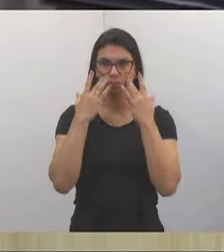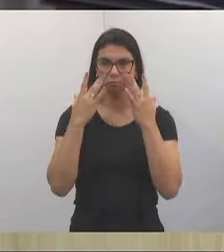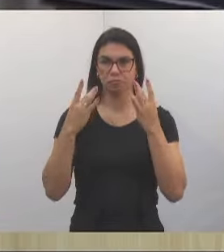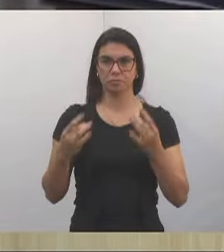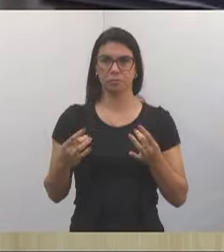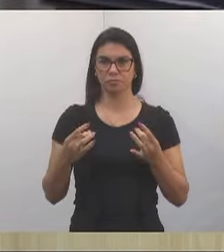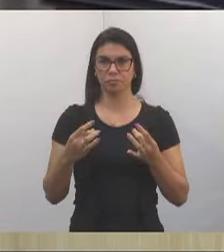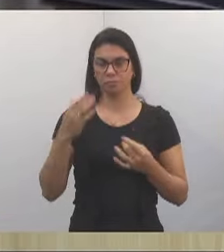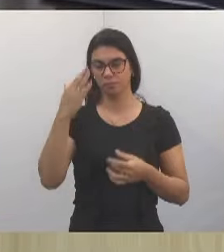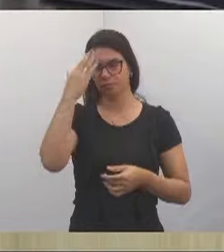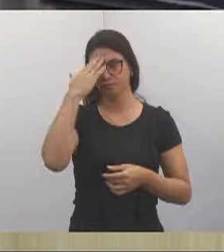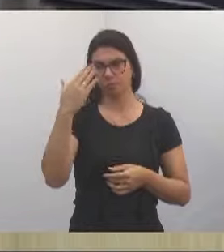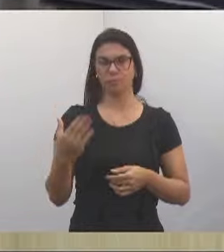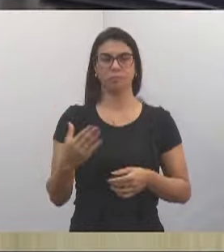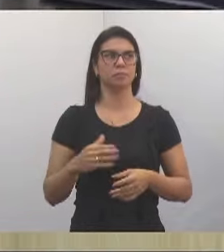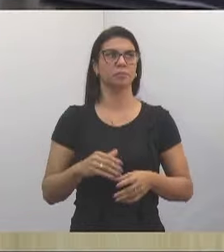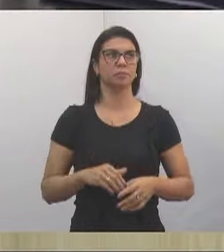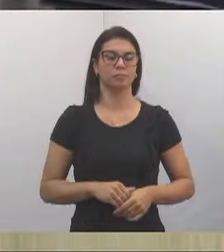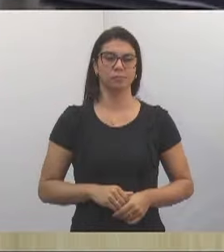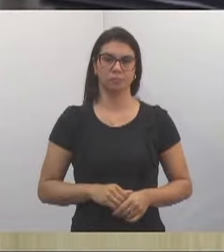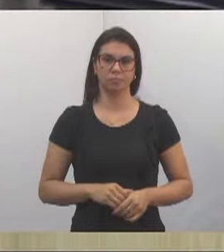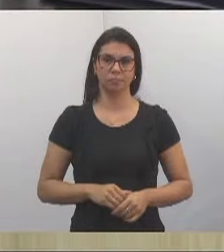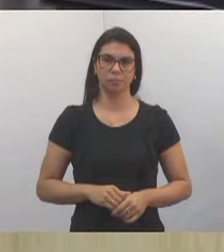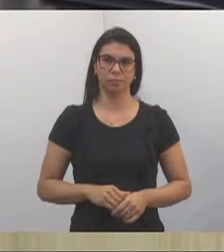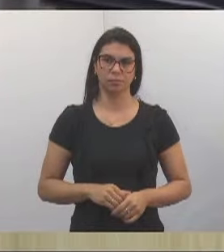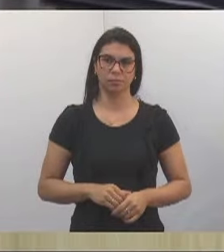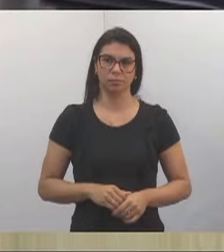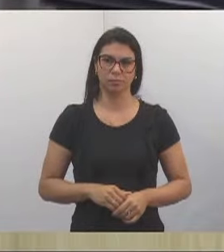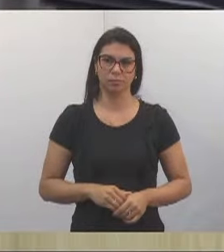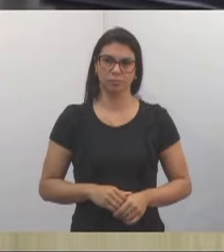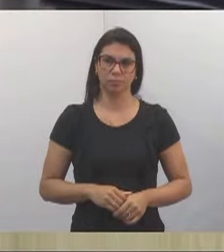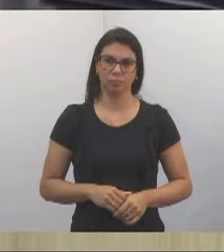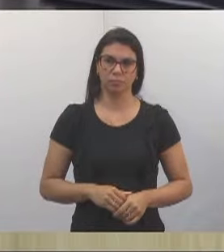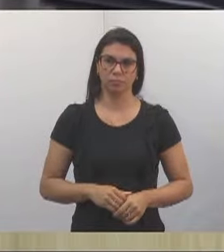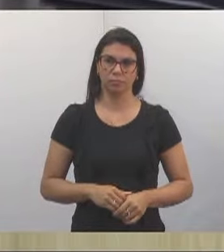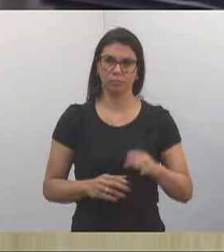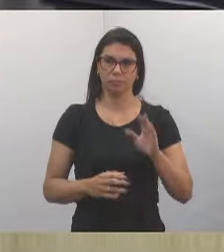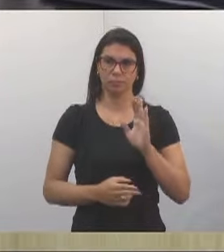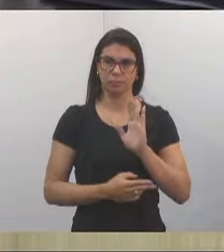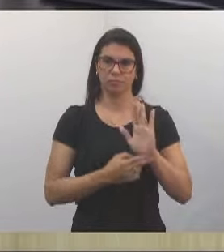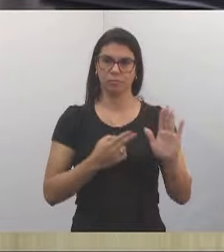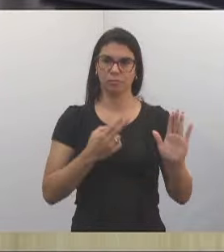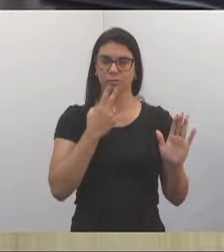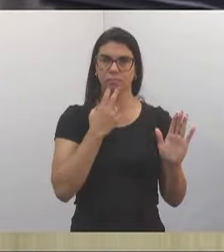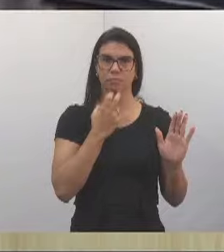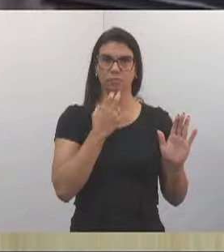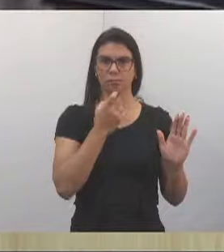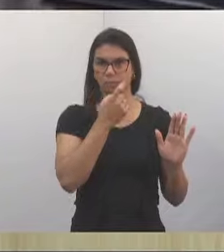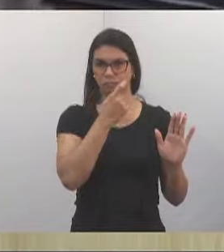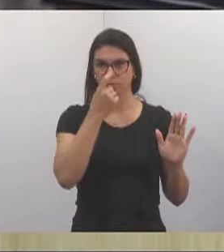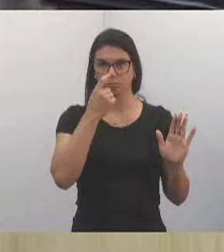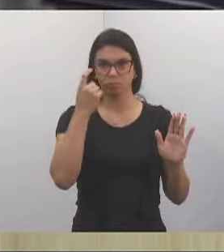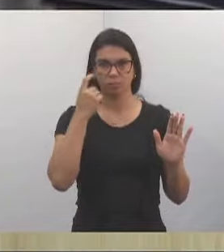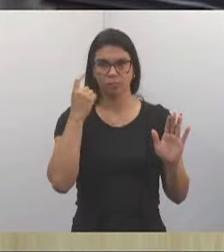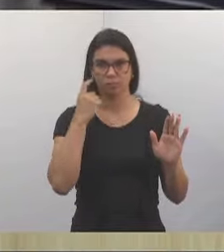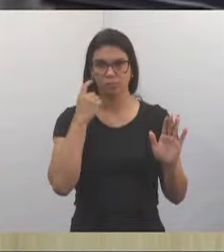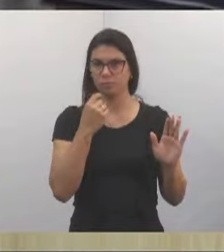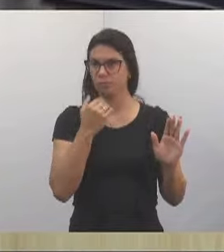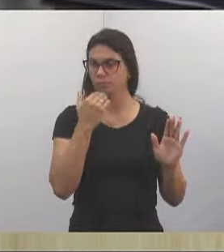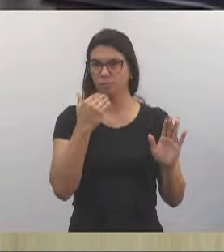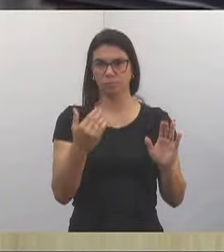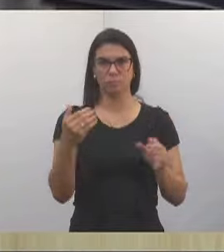concessionária e antecipando o agradecimento pela atenção dispensada. A autoria, vereador Valmir do Parque Meia Lua,